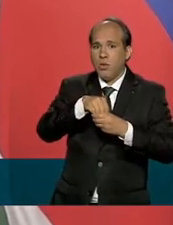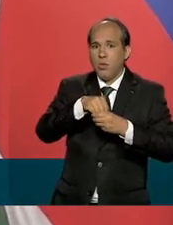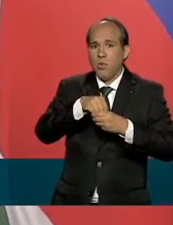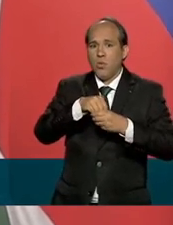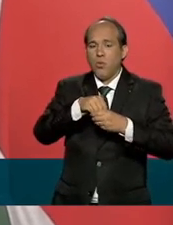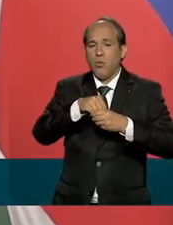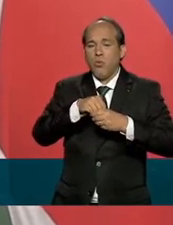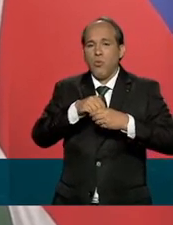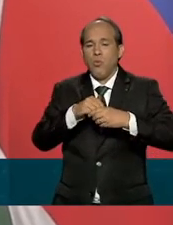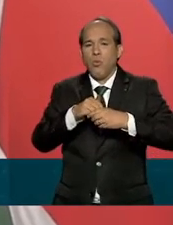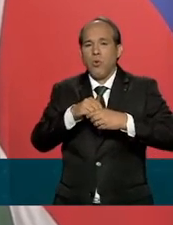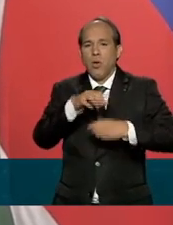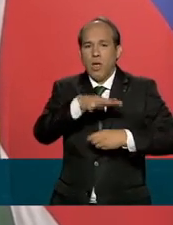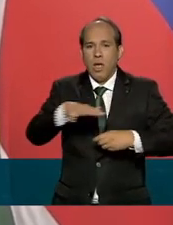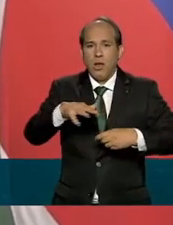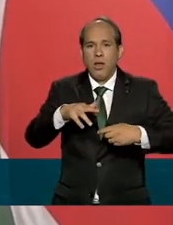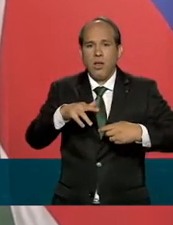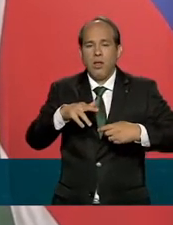renováveis